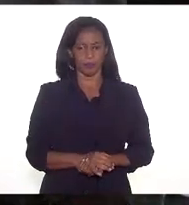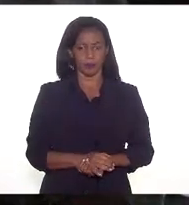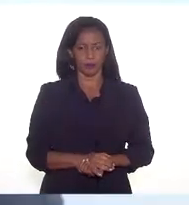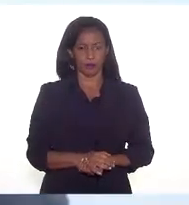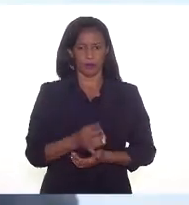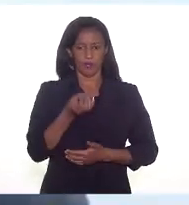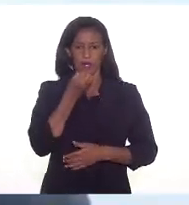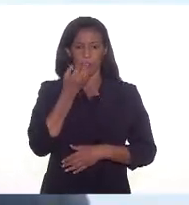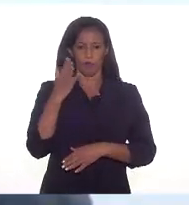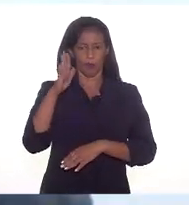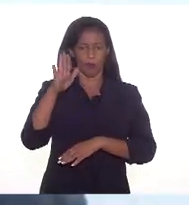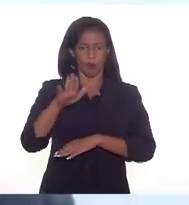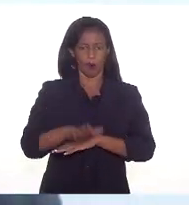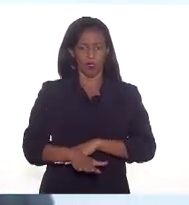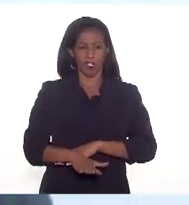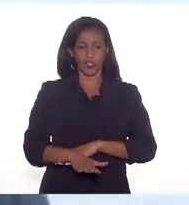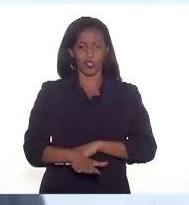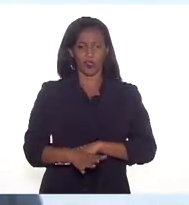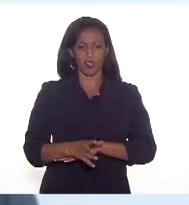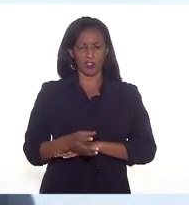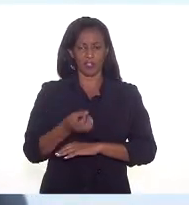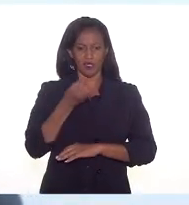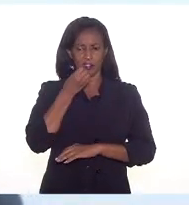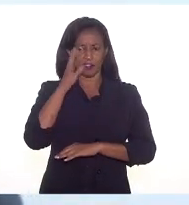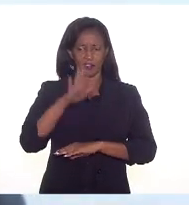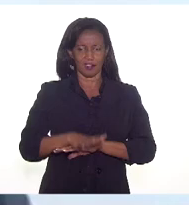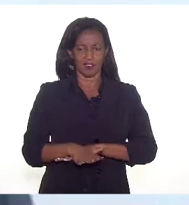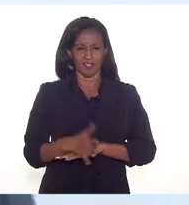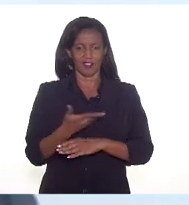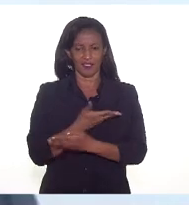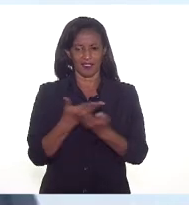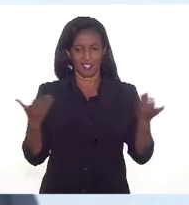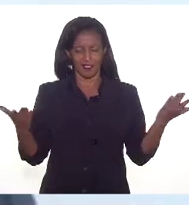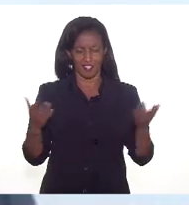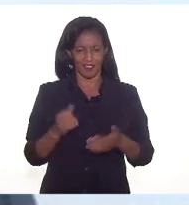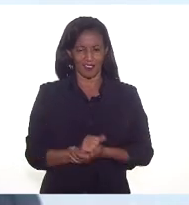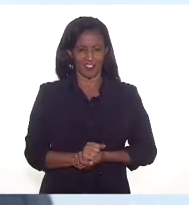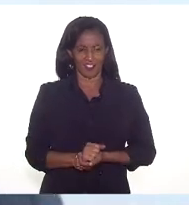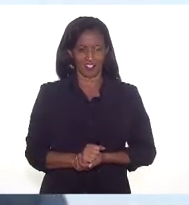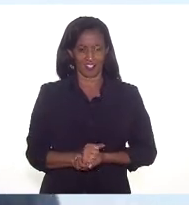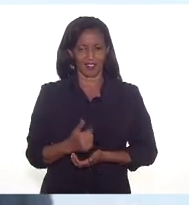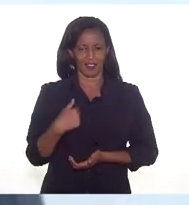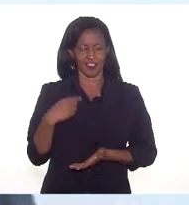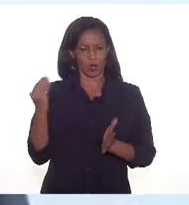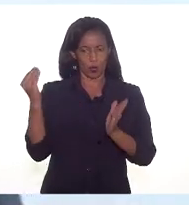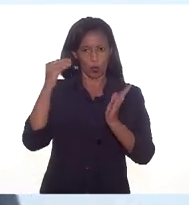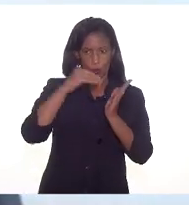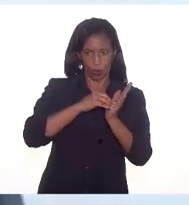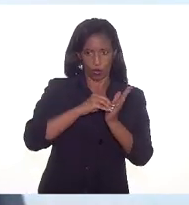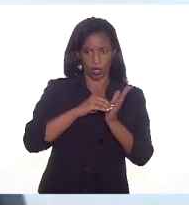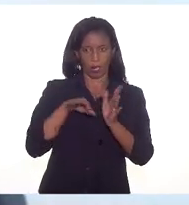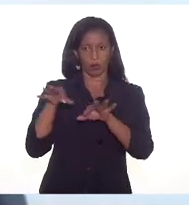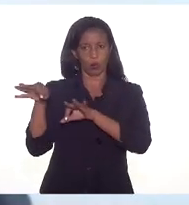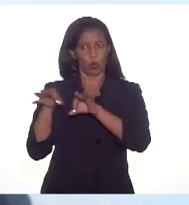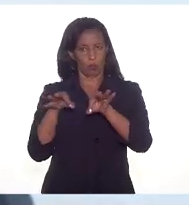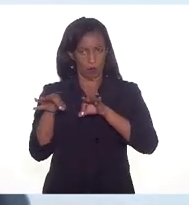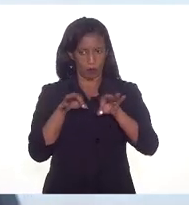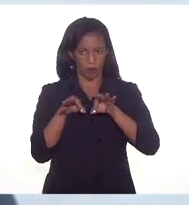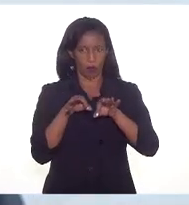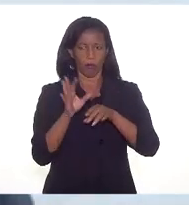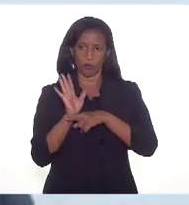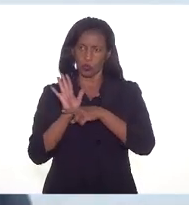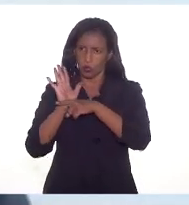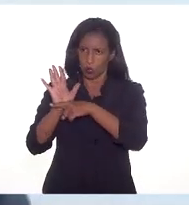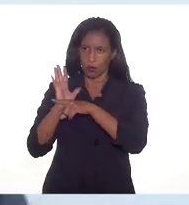boa tarde. Eu tinha até uma apresentação aqui para ser colocada aqui, enfim, como uma forma de prestação de contas